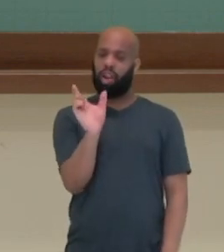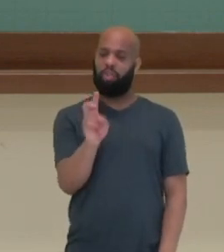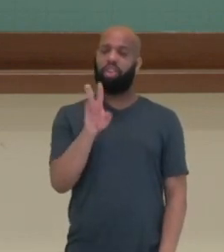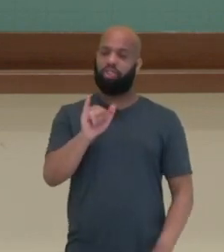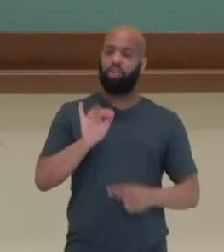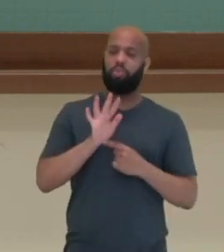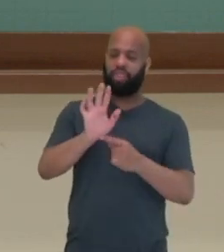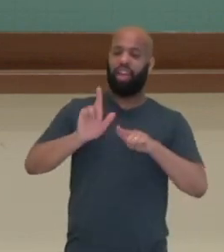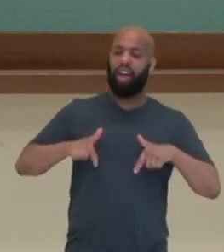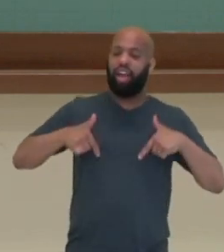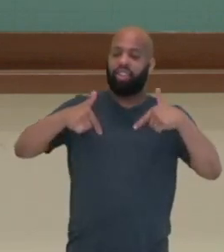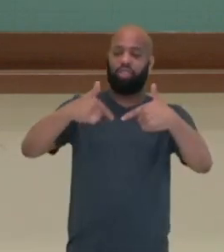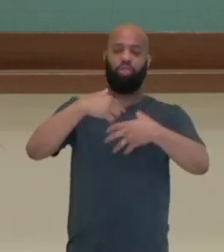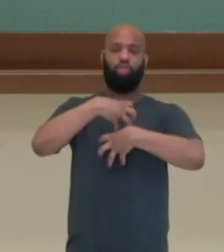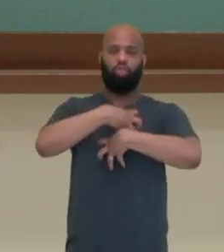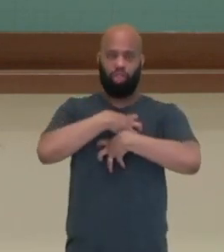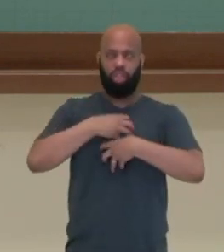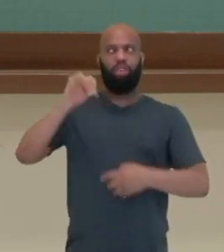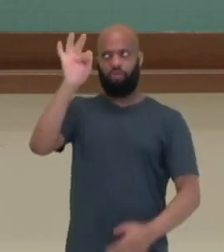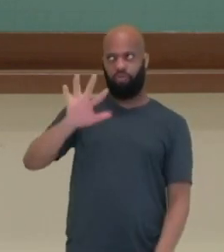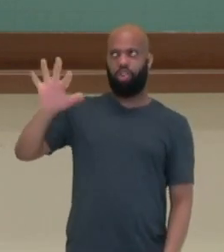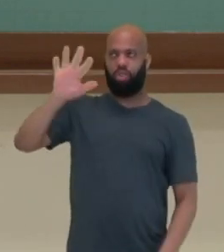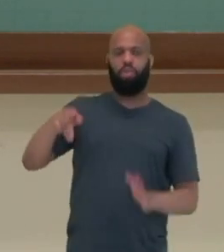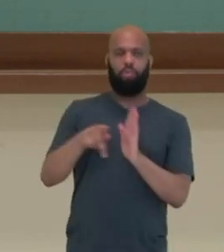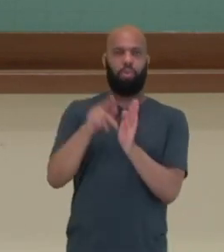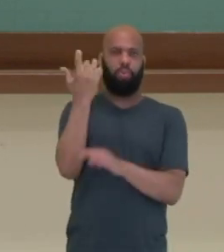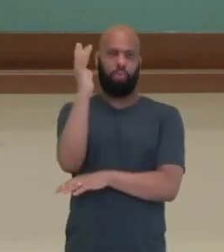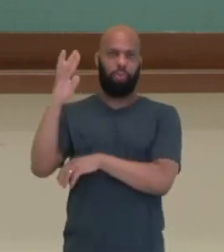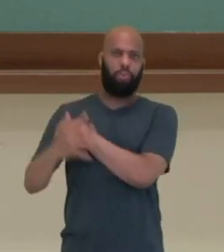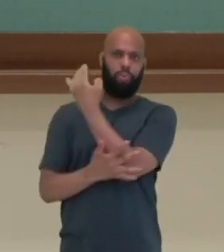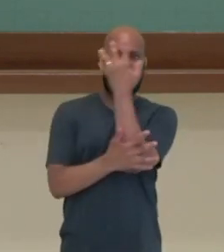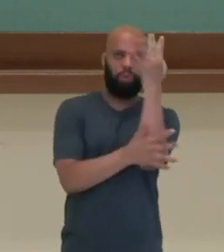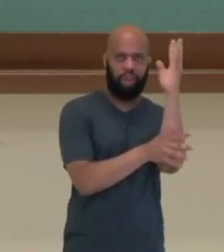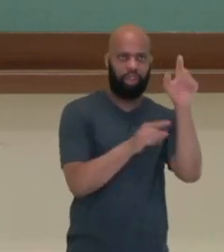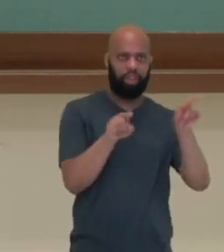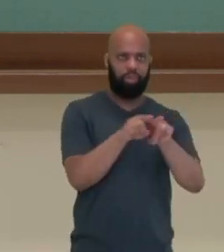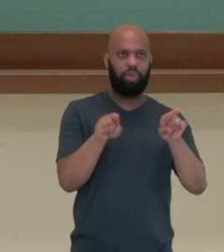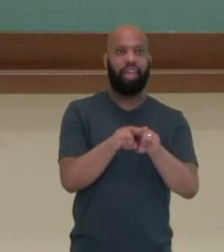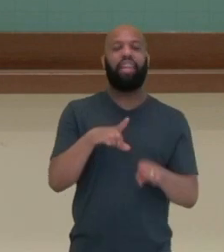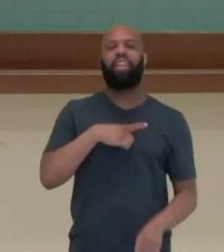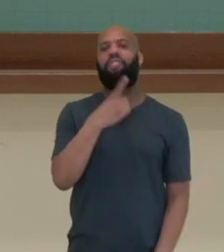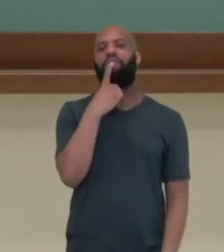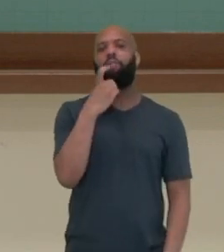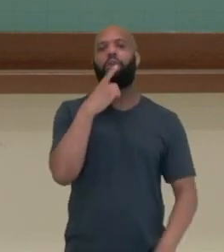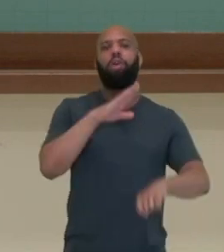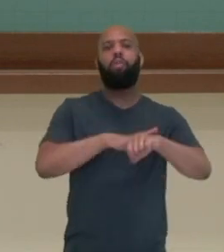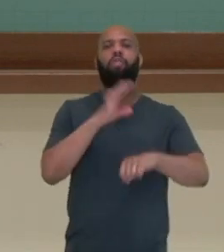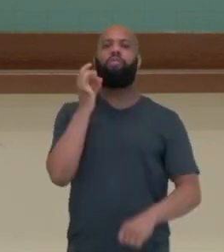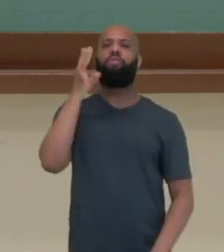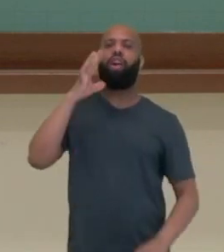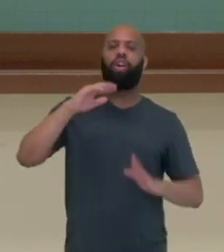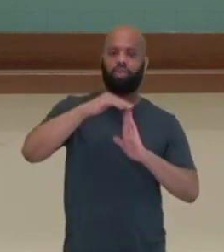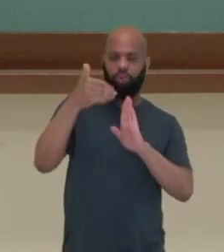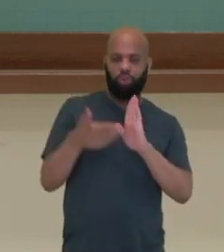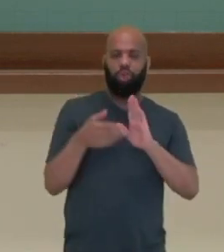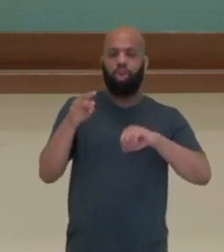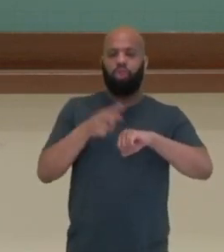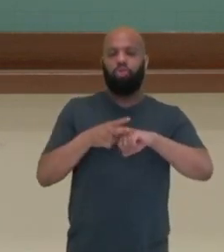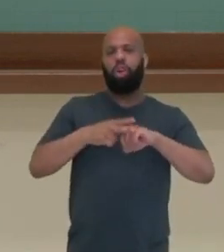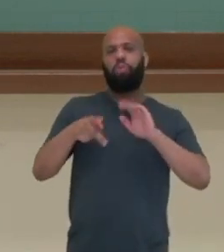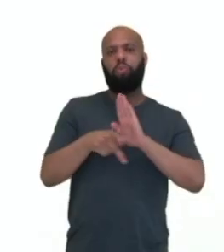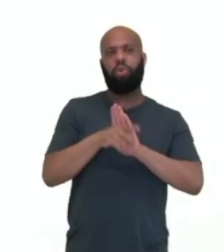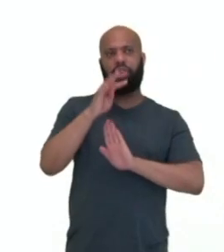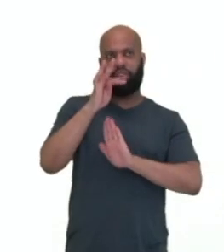exprime ação, estado, fenômeno da natureza. Eu coloquei em vermelho aqui para você todos os verbos do texto.